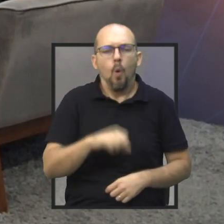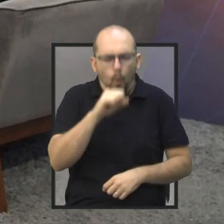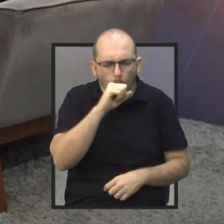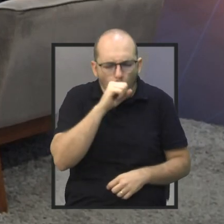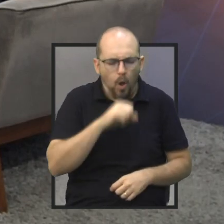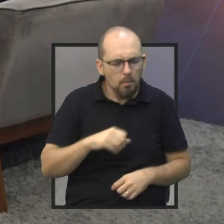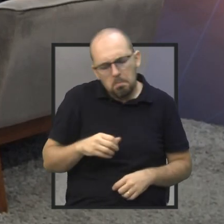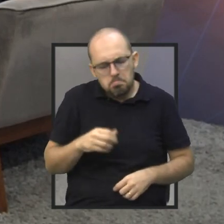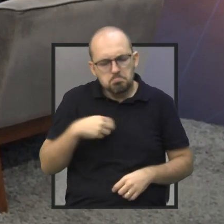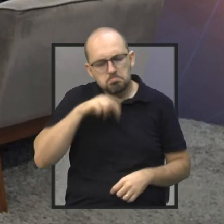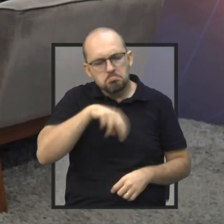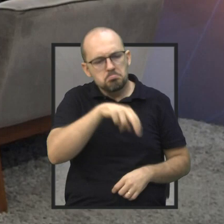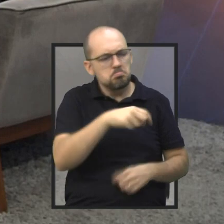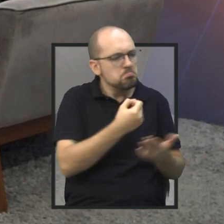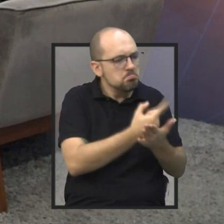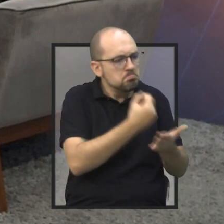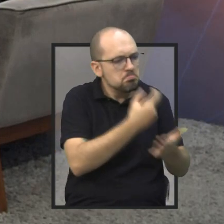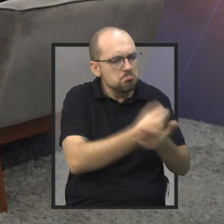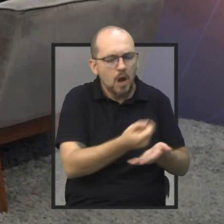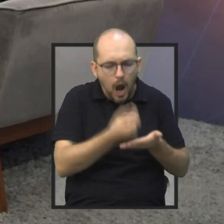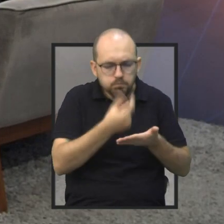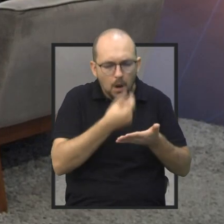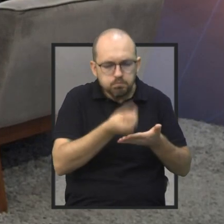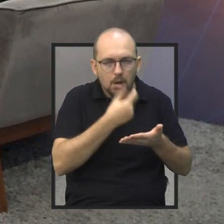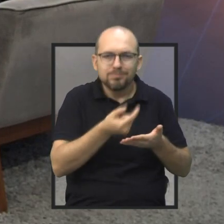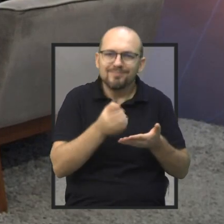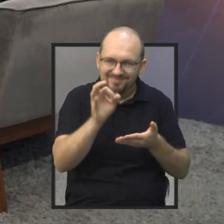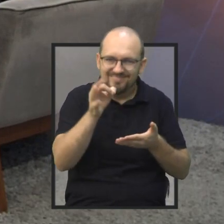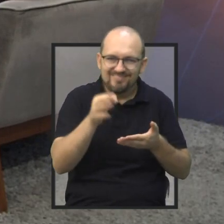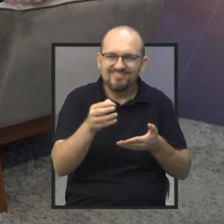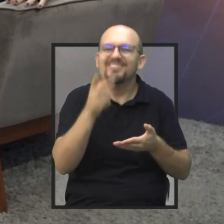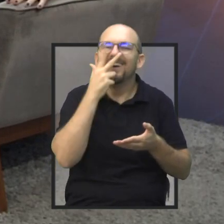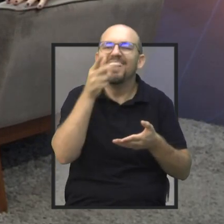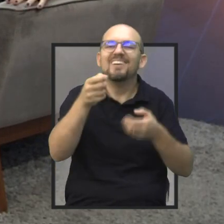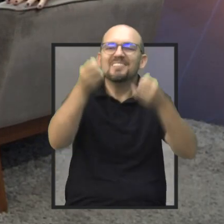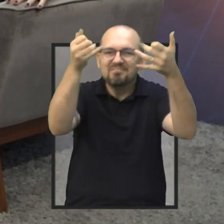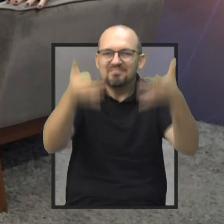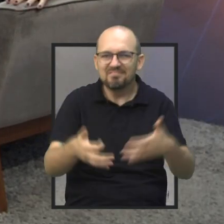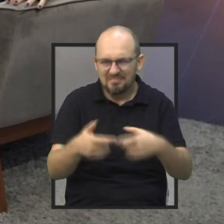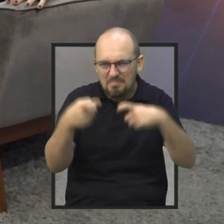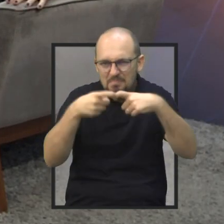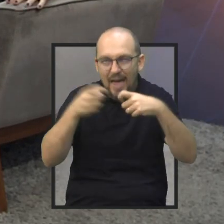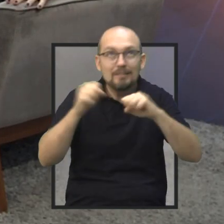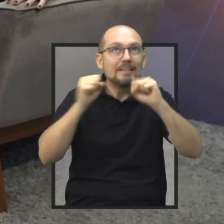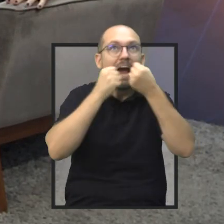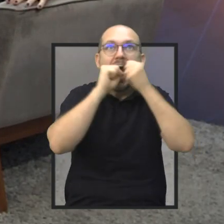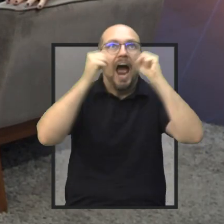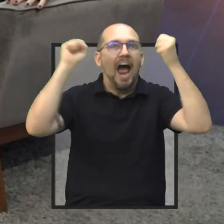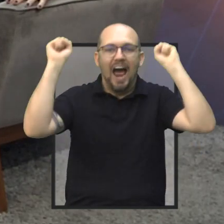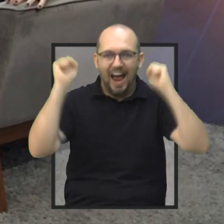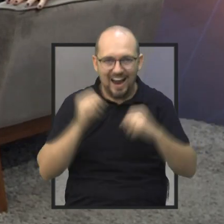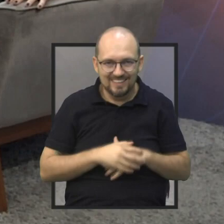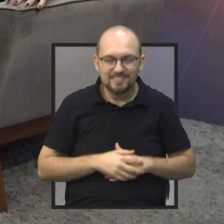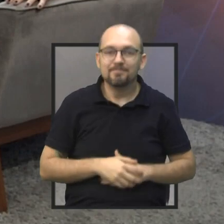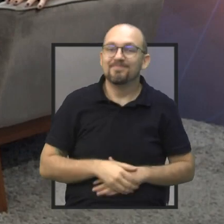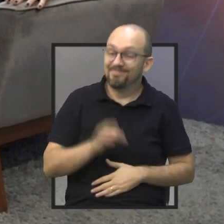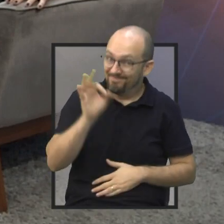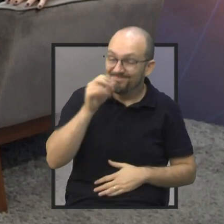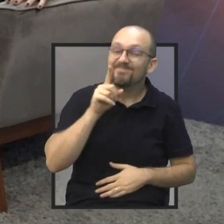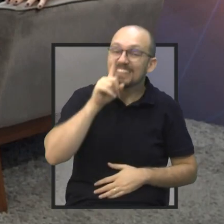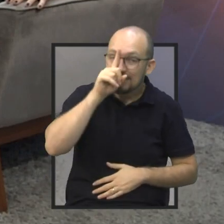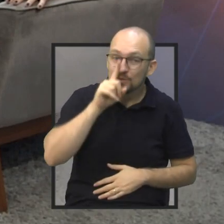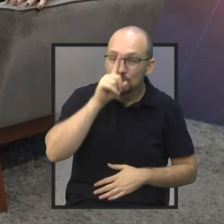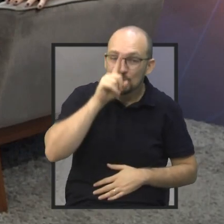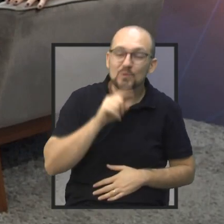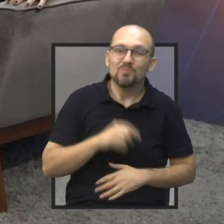tossir, vai na farmácia, assim, top de remédio. O que a senhora tem para falar para a gente sobre isso? Os médicos ficam desesperados. É um